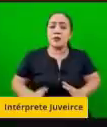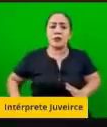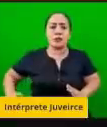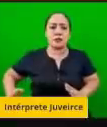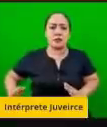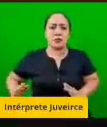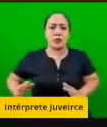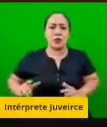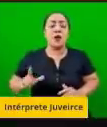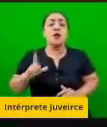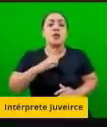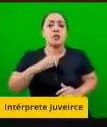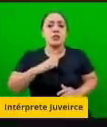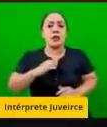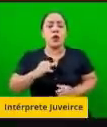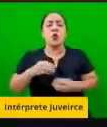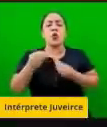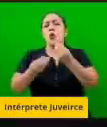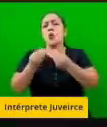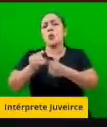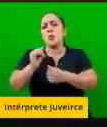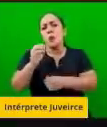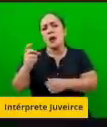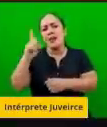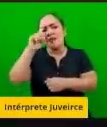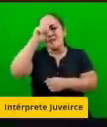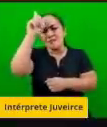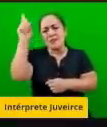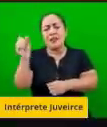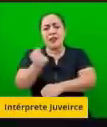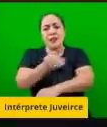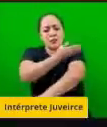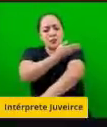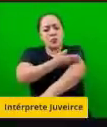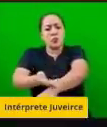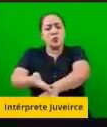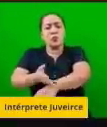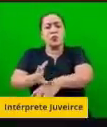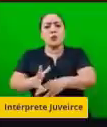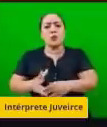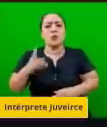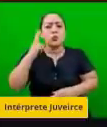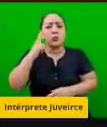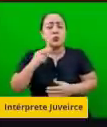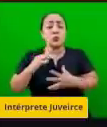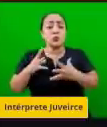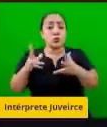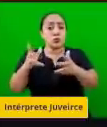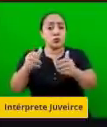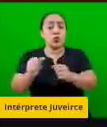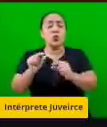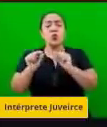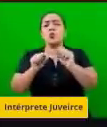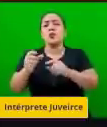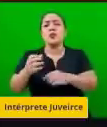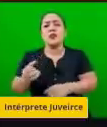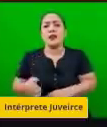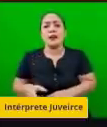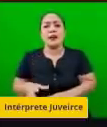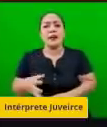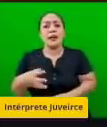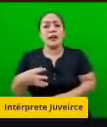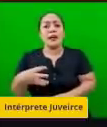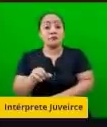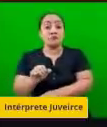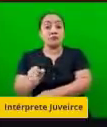branqueamento racial. Qual é o critério que nós vamos utilizar? O que nós esperamos do nosso aluno? Que ele seja capaz de